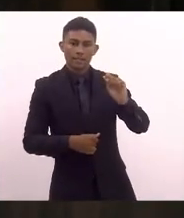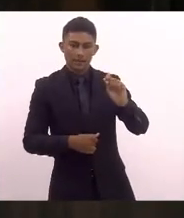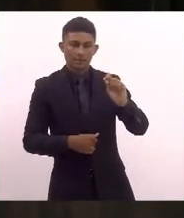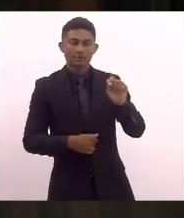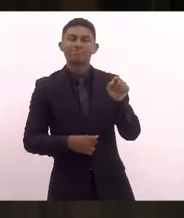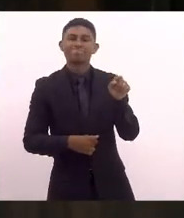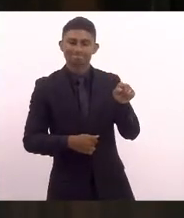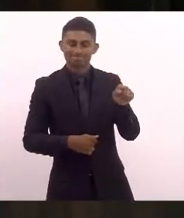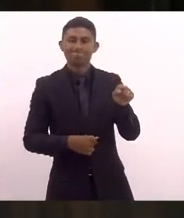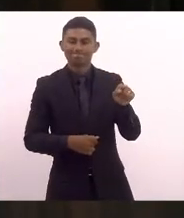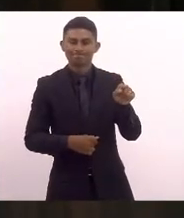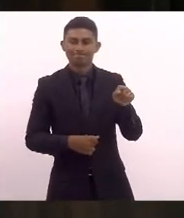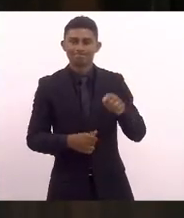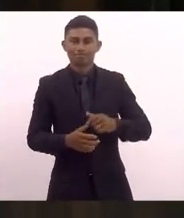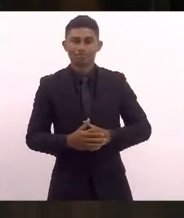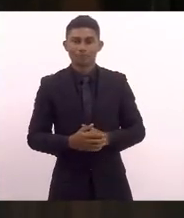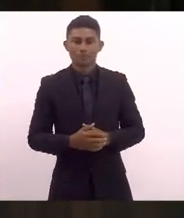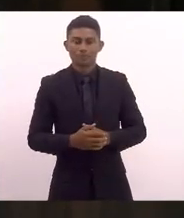Bernardes,